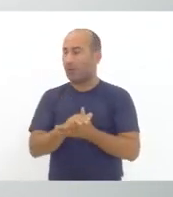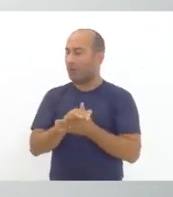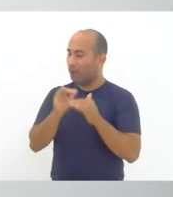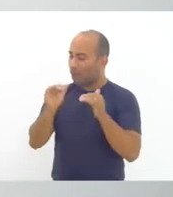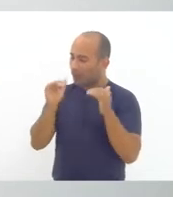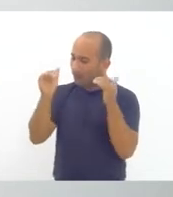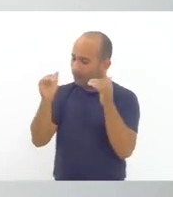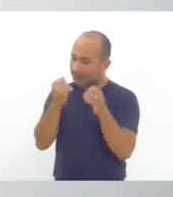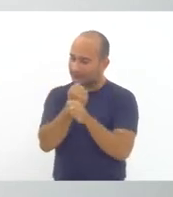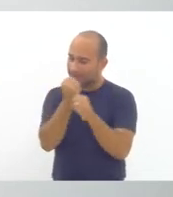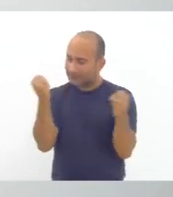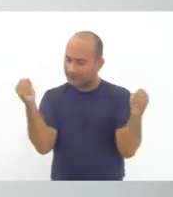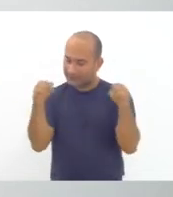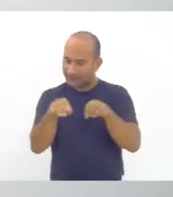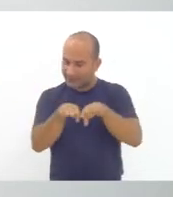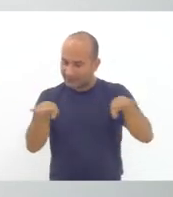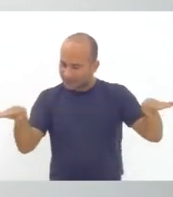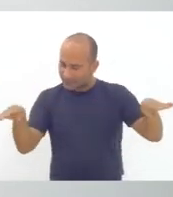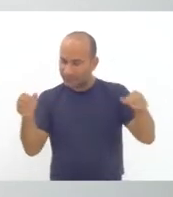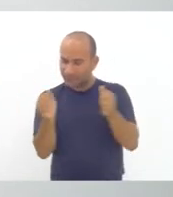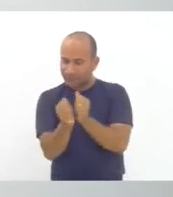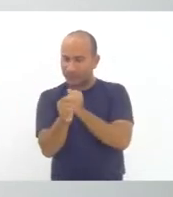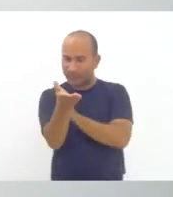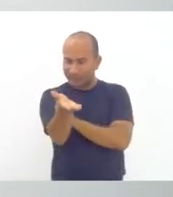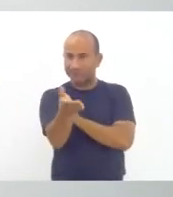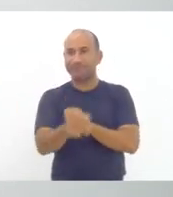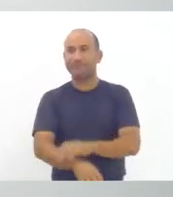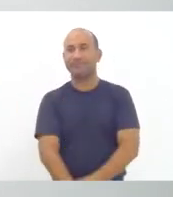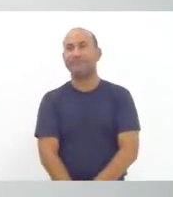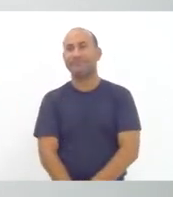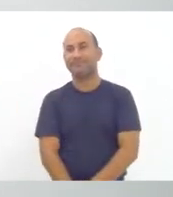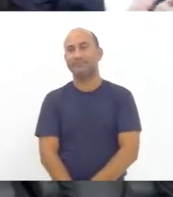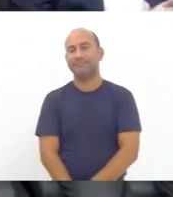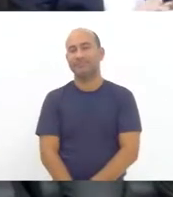muito grande Tá aqui também nessa mesa aqui com ele